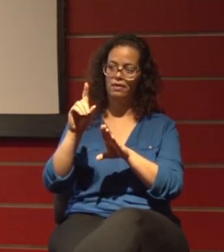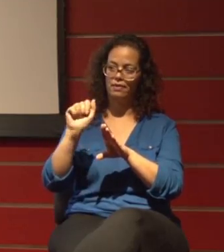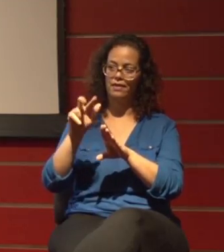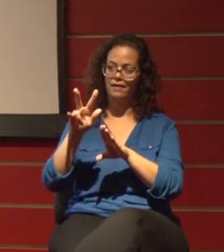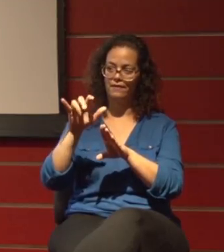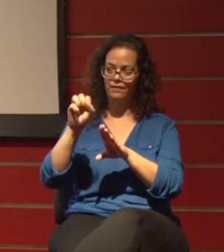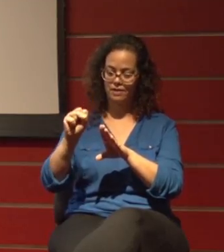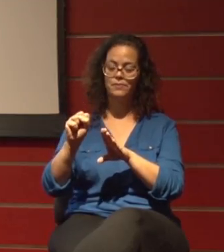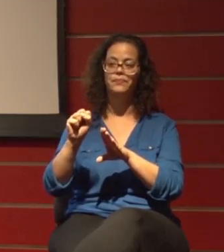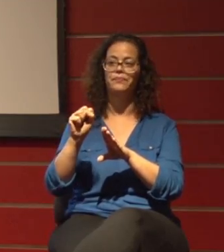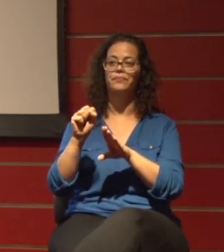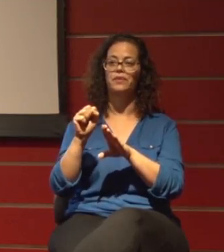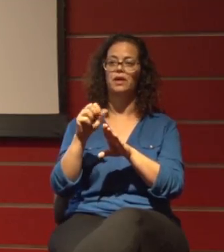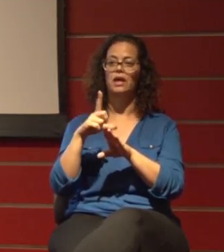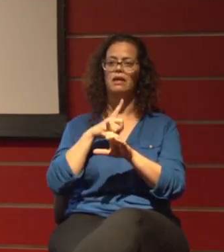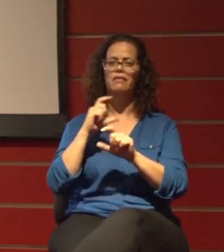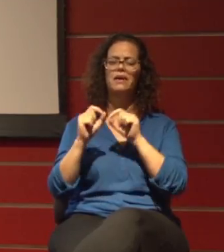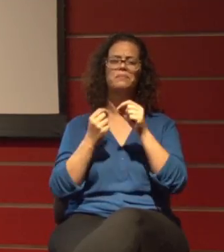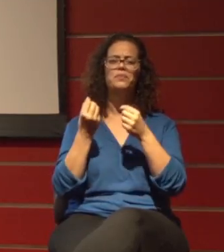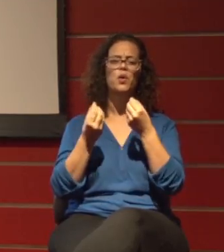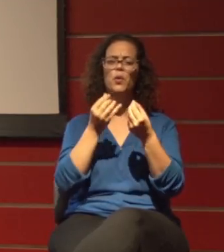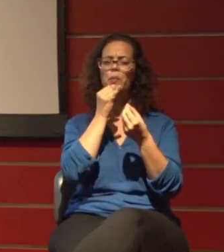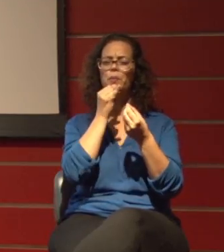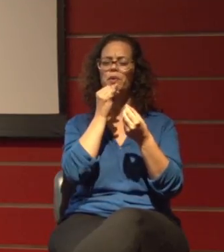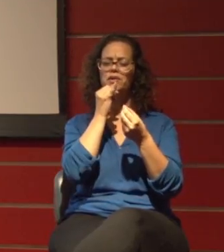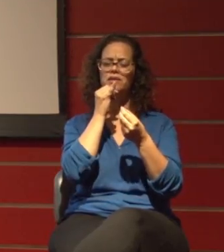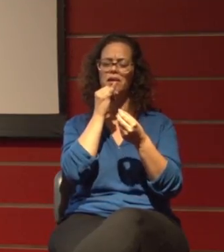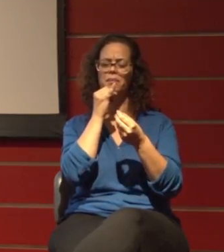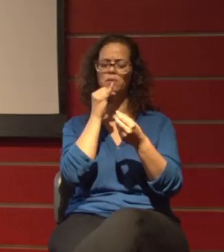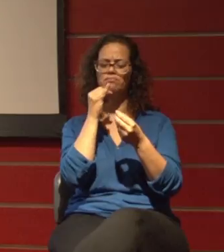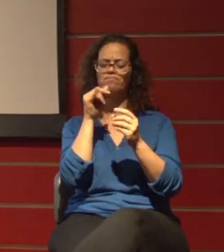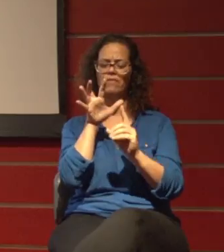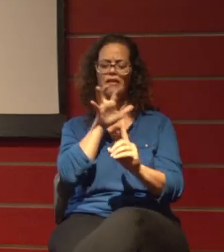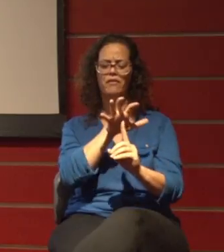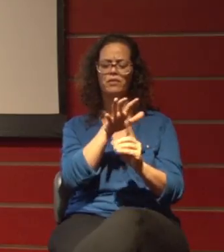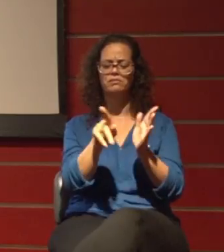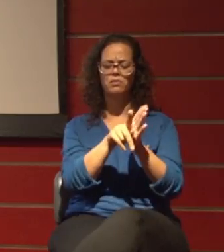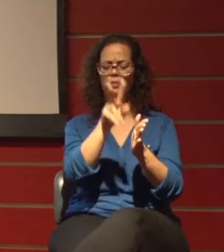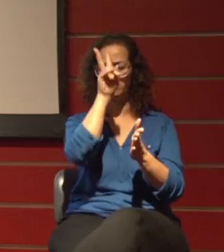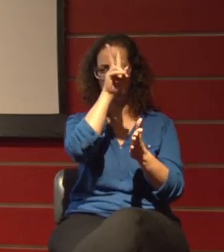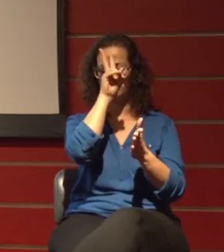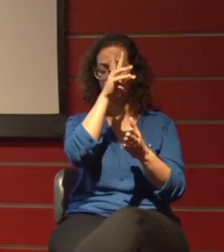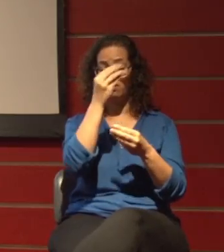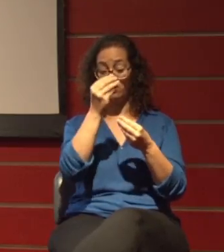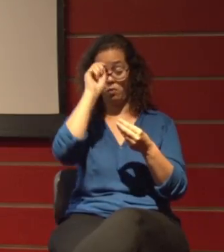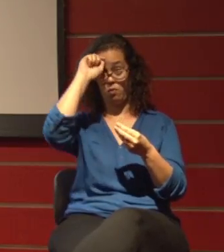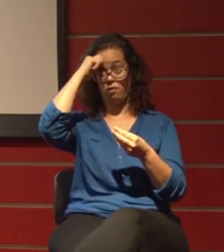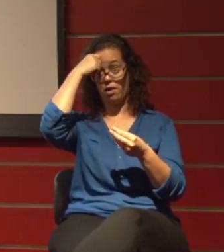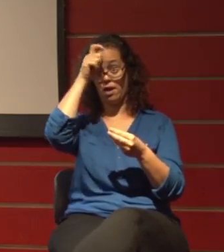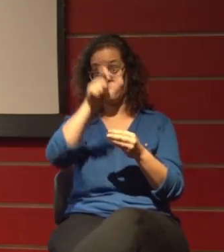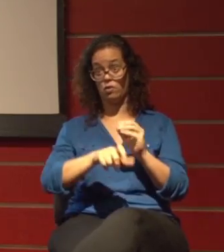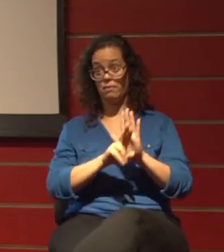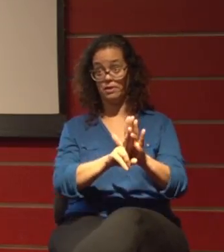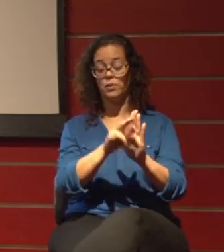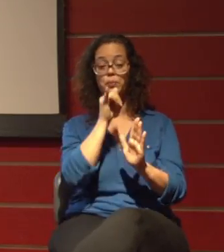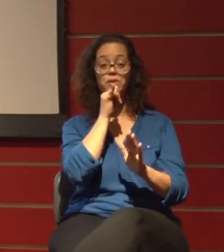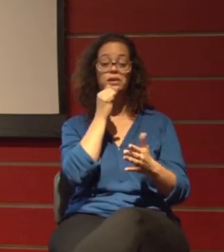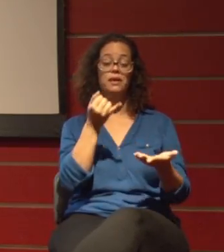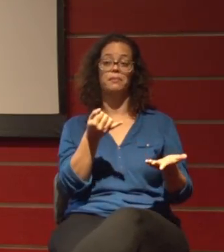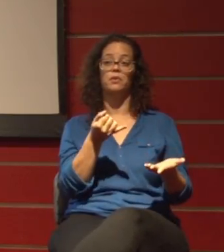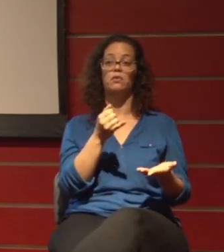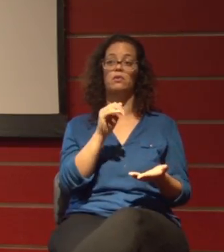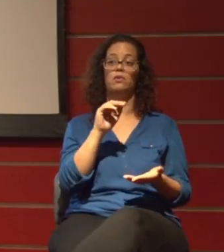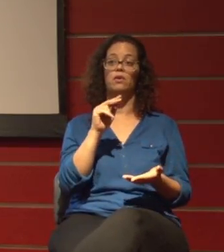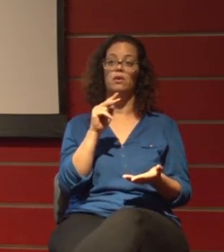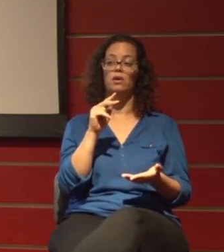eh o impacto que isso tem por exemplo na construção dessas histórias né onde um onde o negro é representado por exemplo não só negro por exemplo how